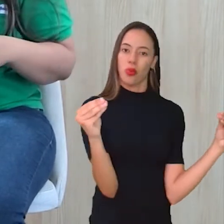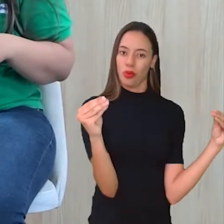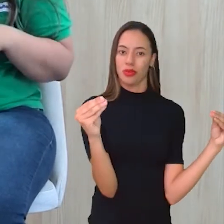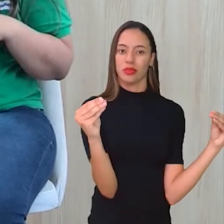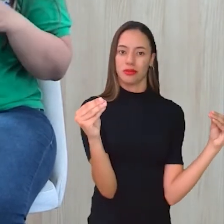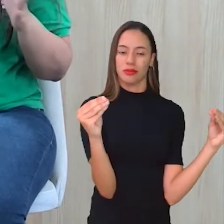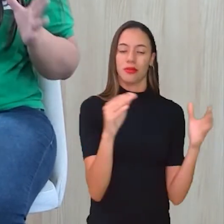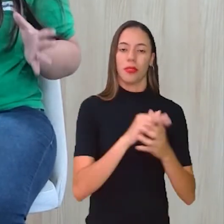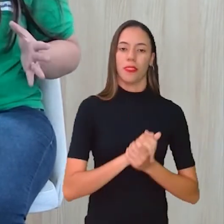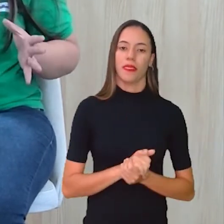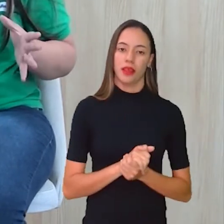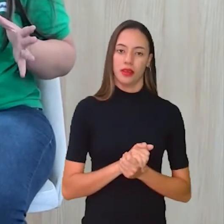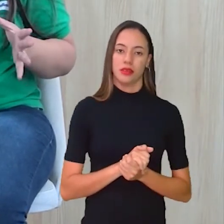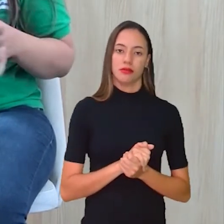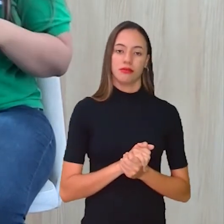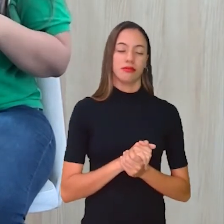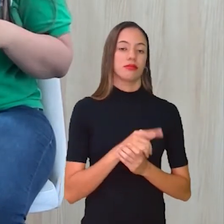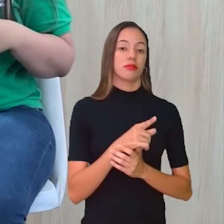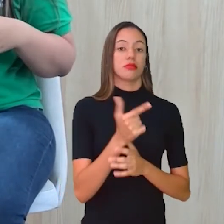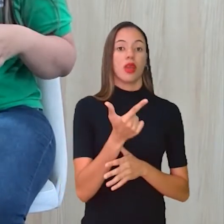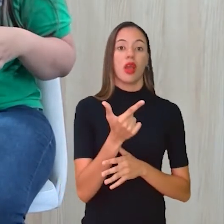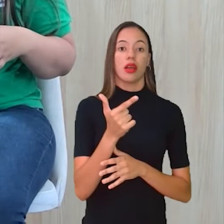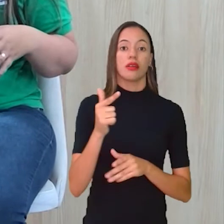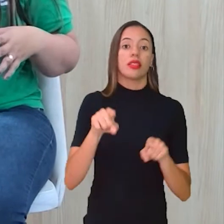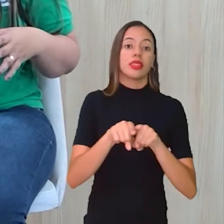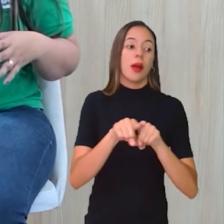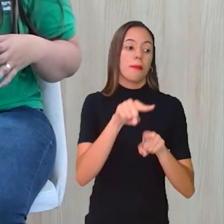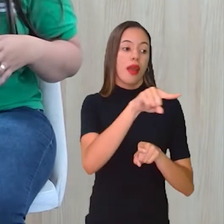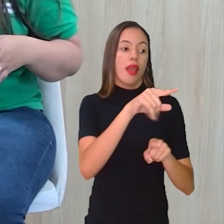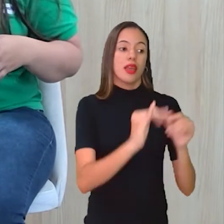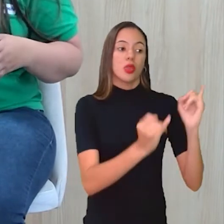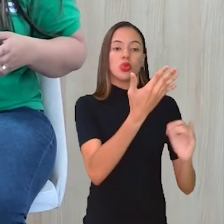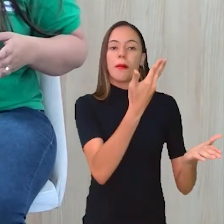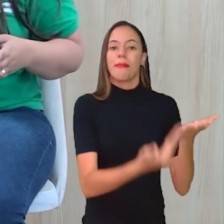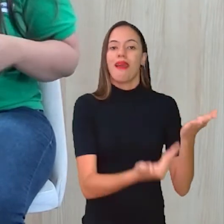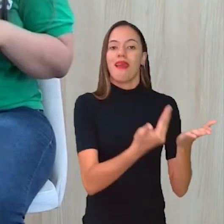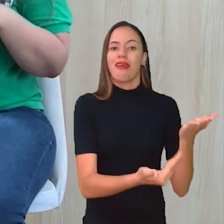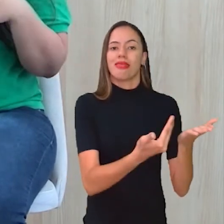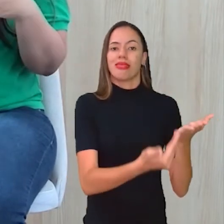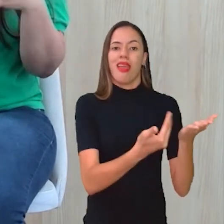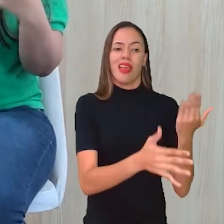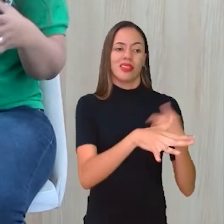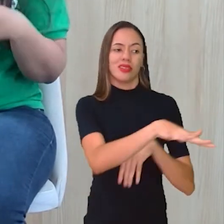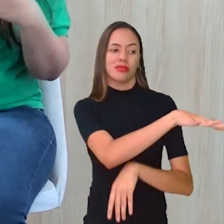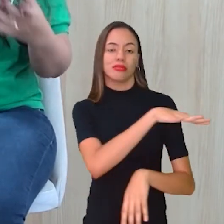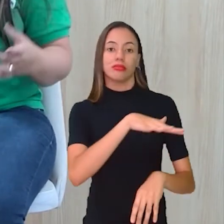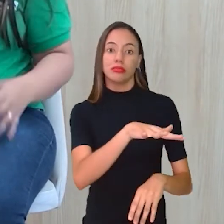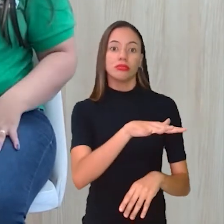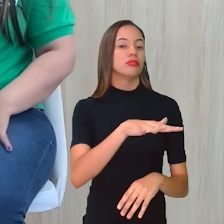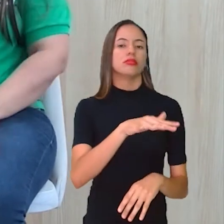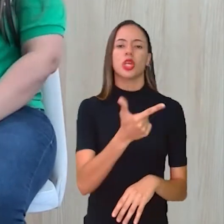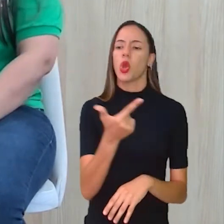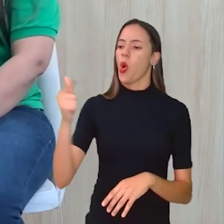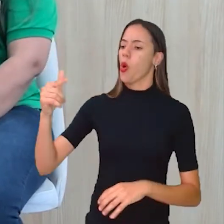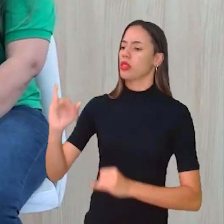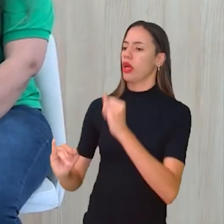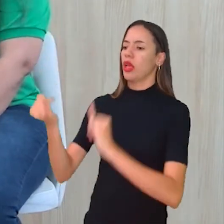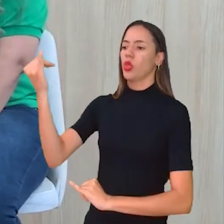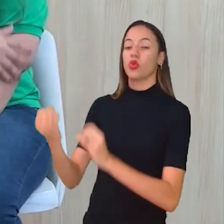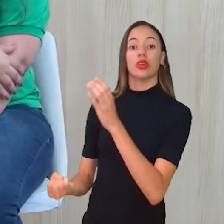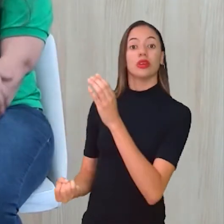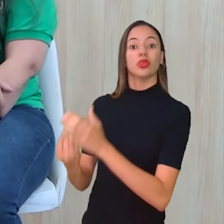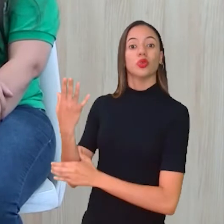aí da nossa vida, ou perdendo cada vez mais espaço. E quais indústrias vão